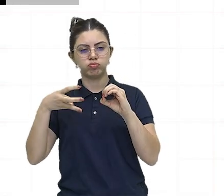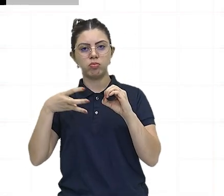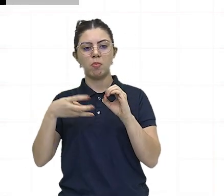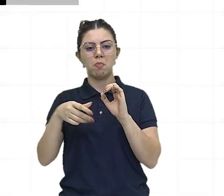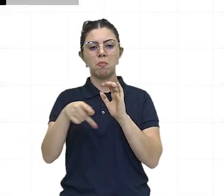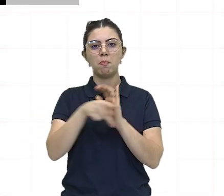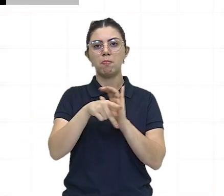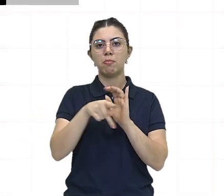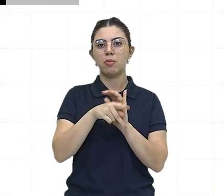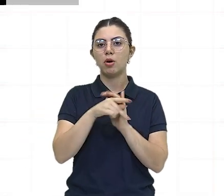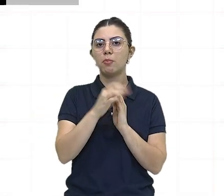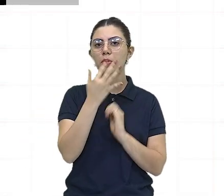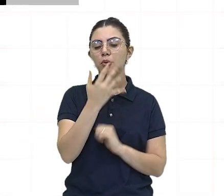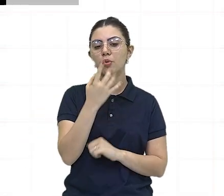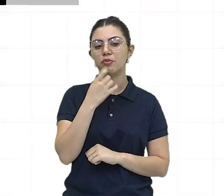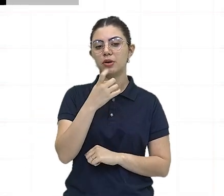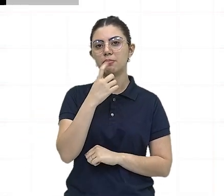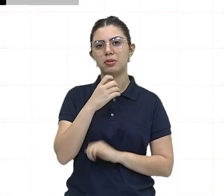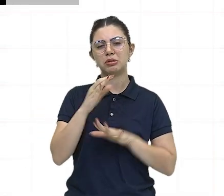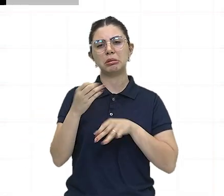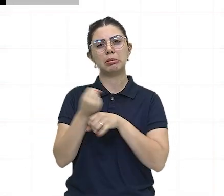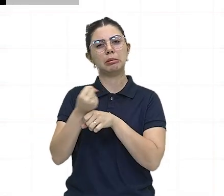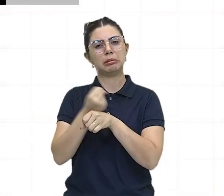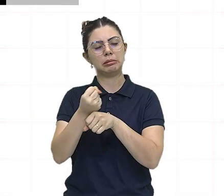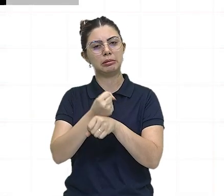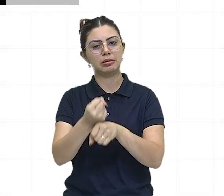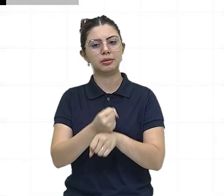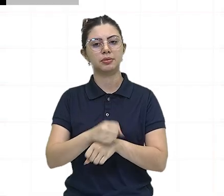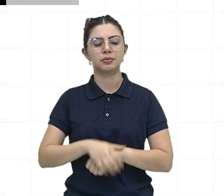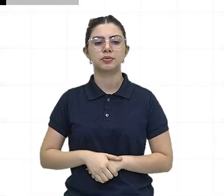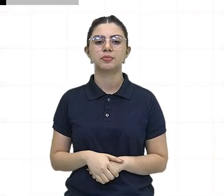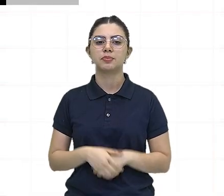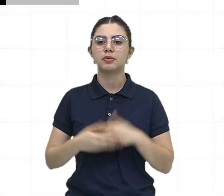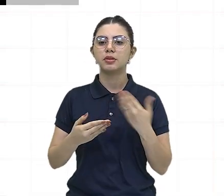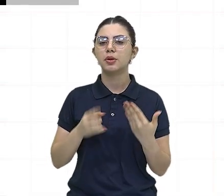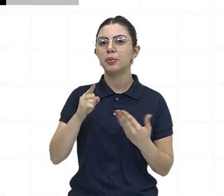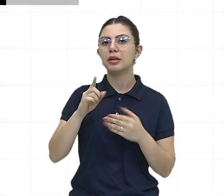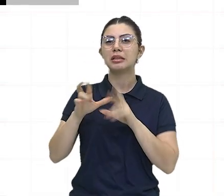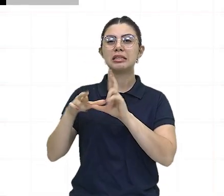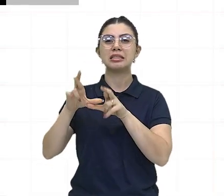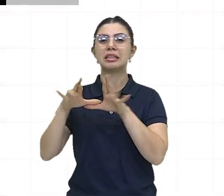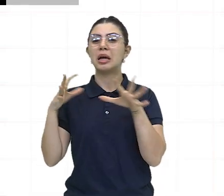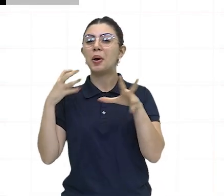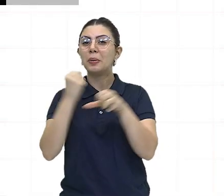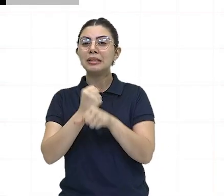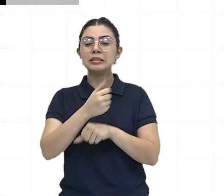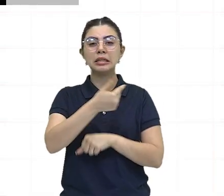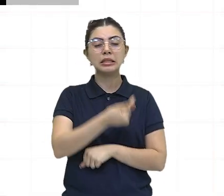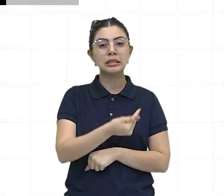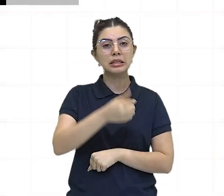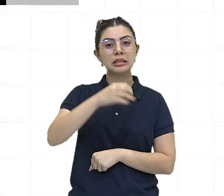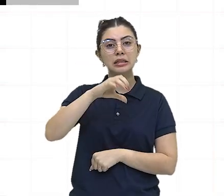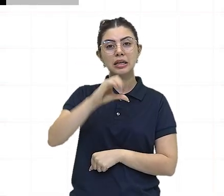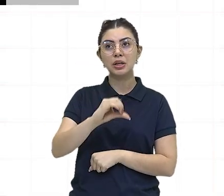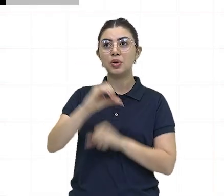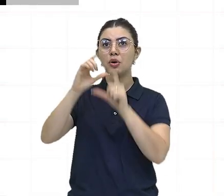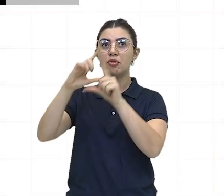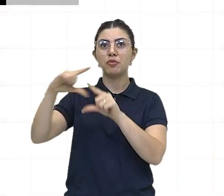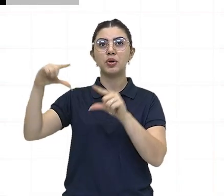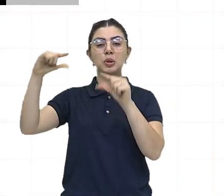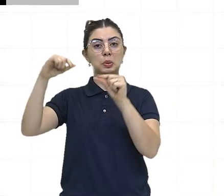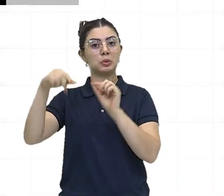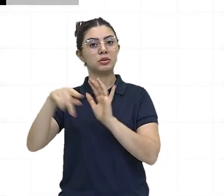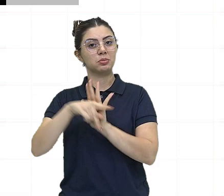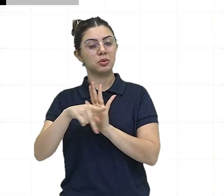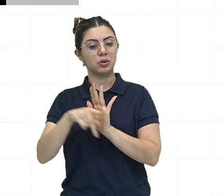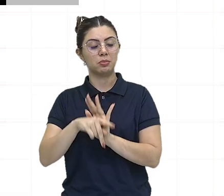um impressionante o número de satélites, ele chega a ter 79 luas conhecidas,